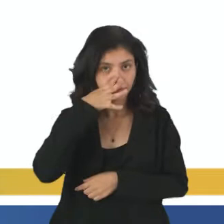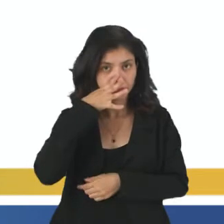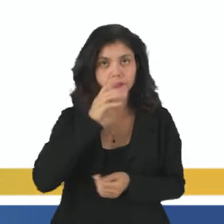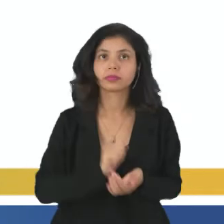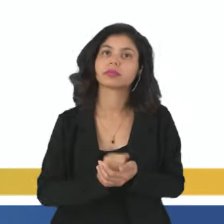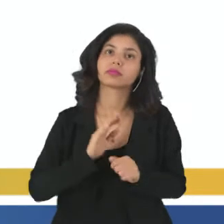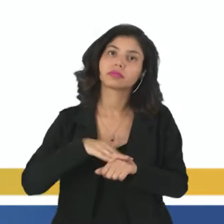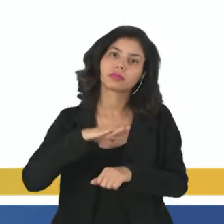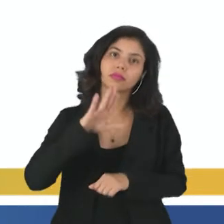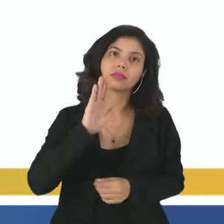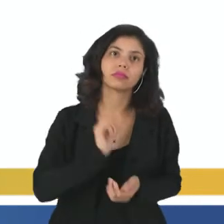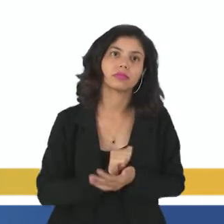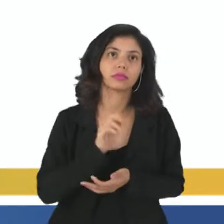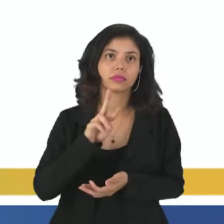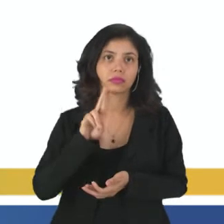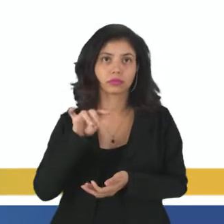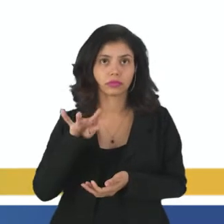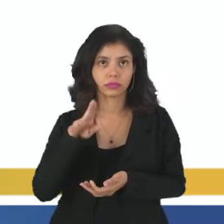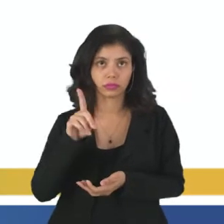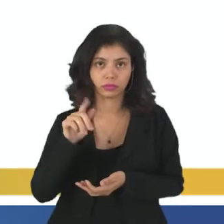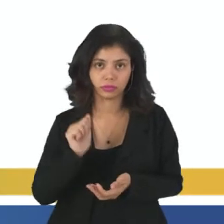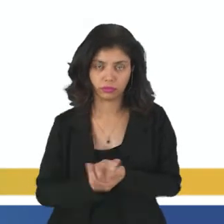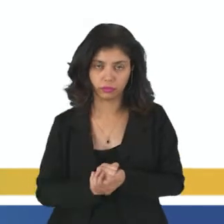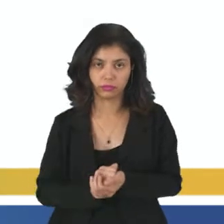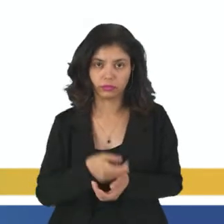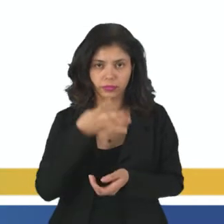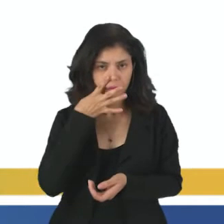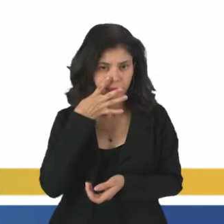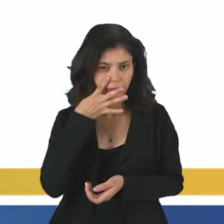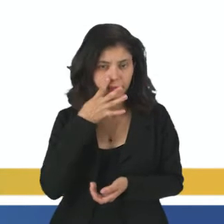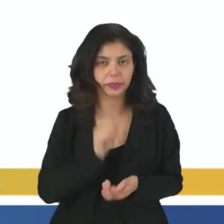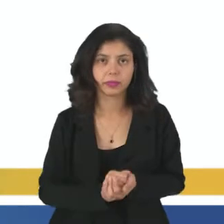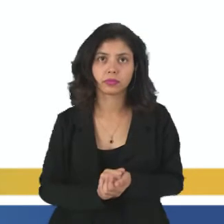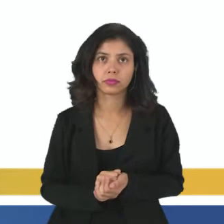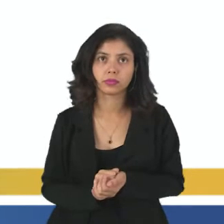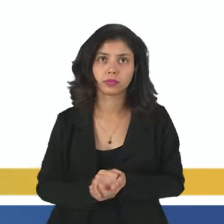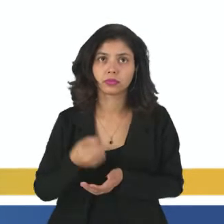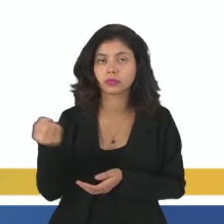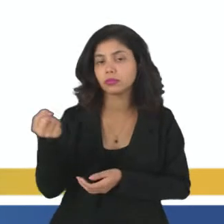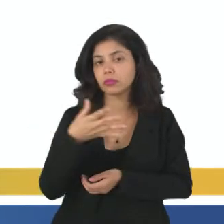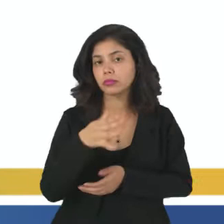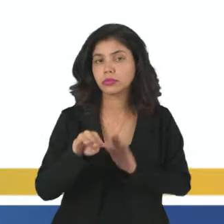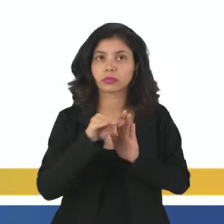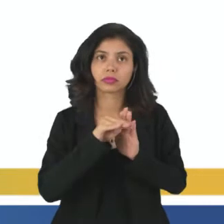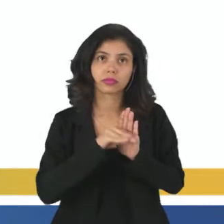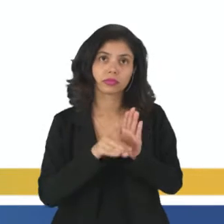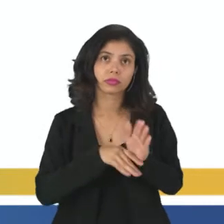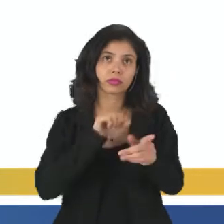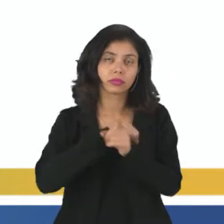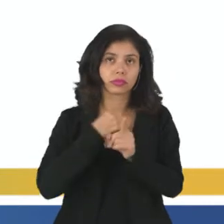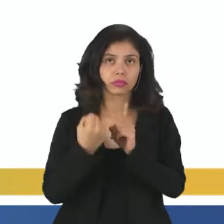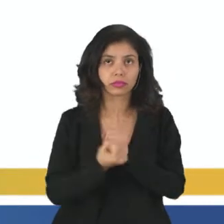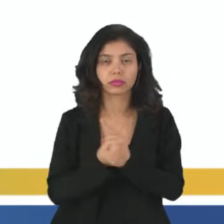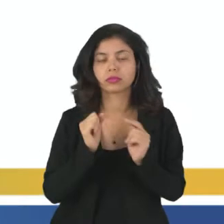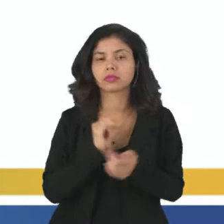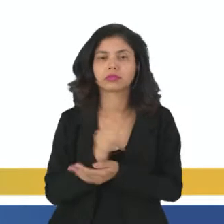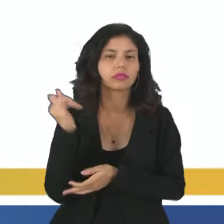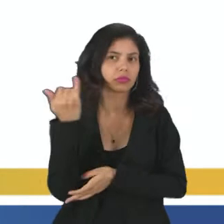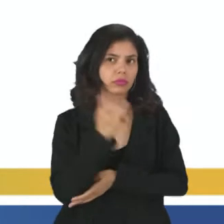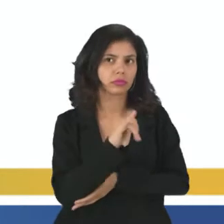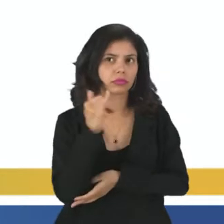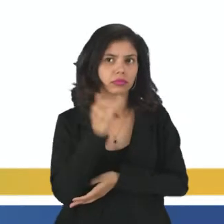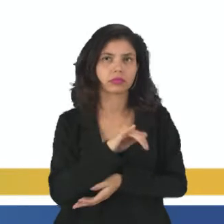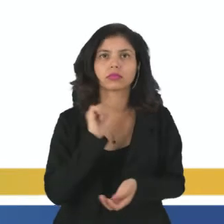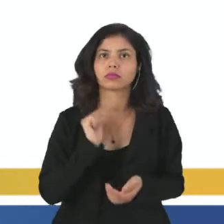mais abastados. Observa-se nessa fase o surgimento de uma nova classe social, que na Itália era formada